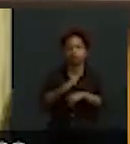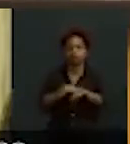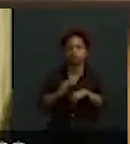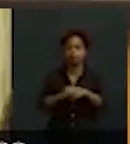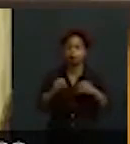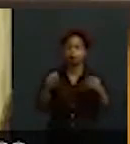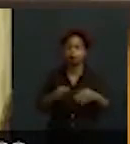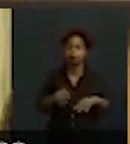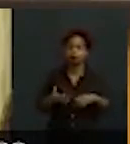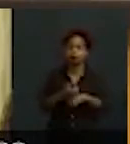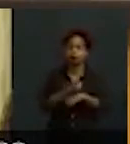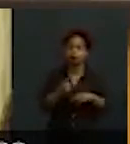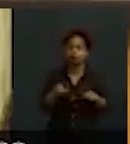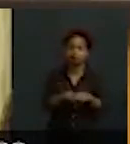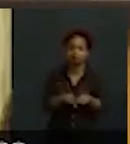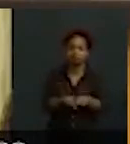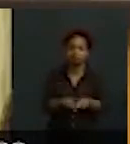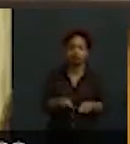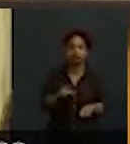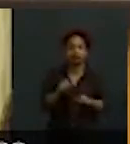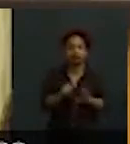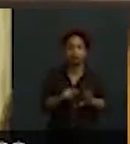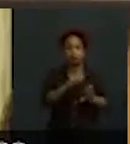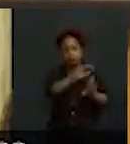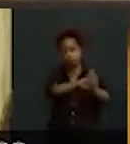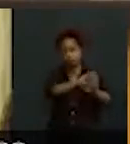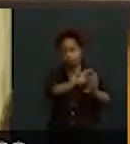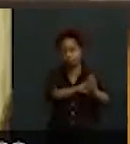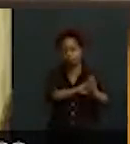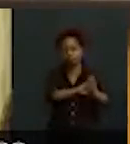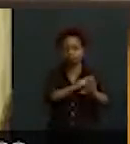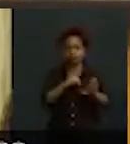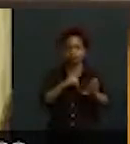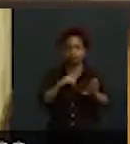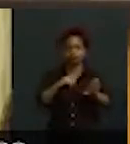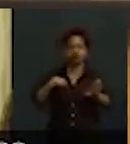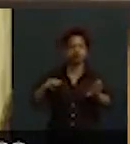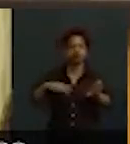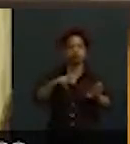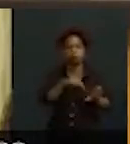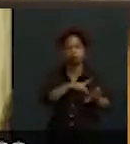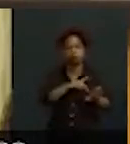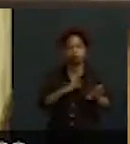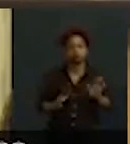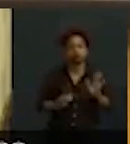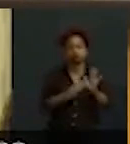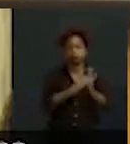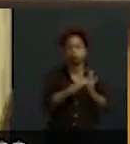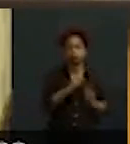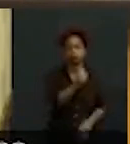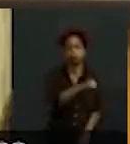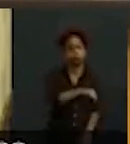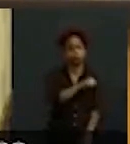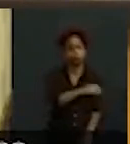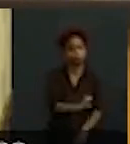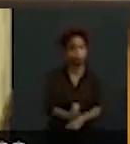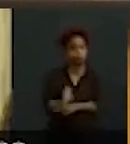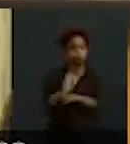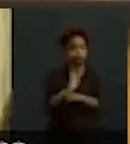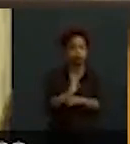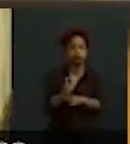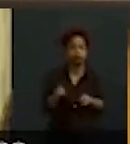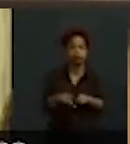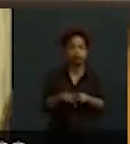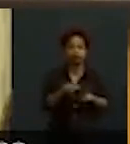eficiência, em uma face e na outra o emblema do Ministério Público do Estado do Rio de Janeiro, polido sob